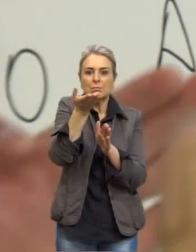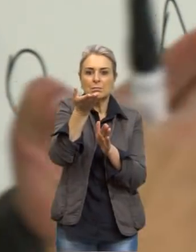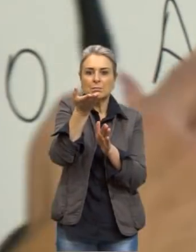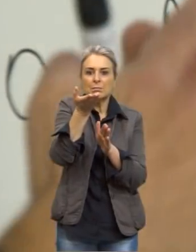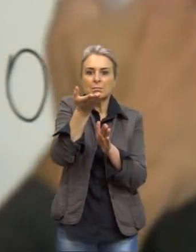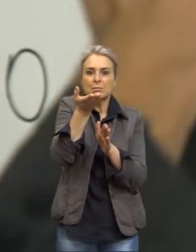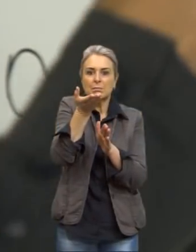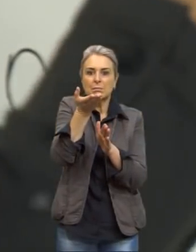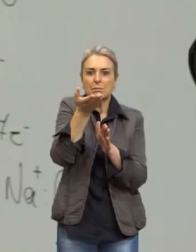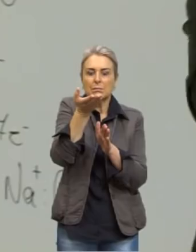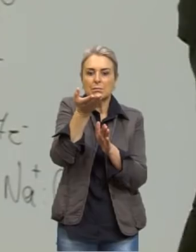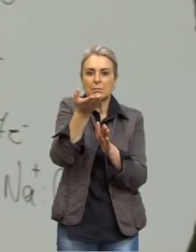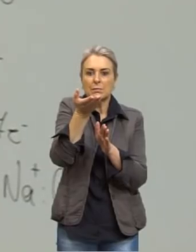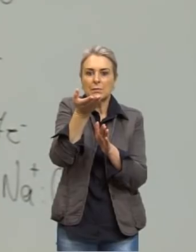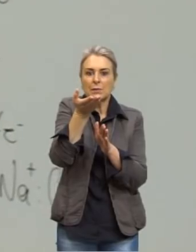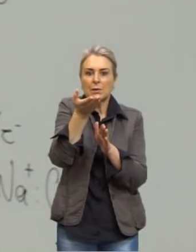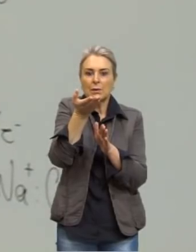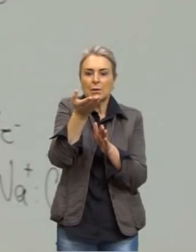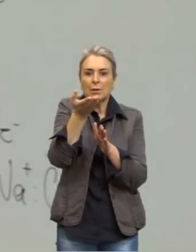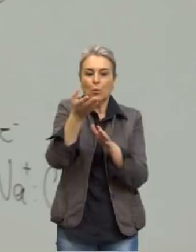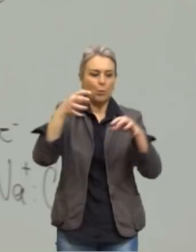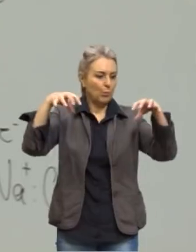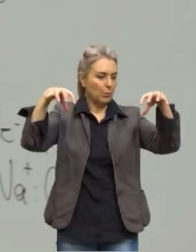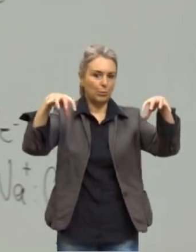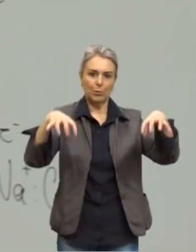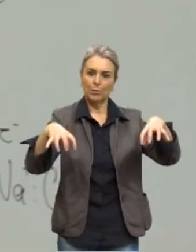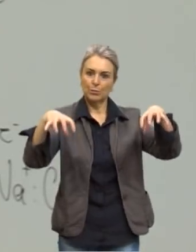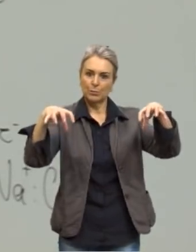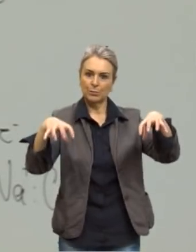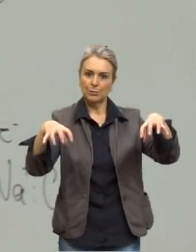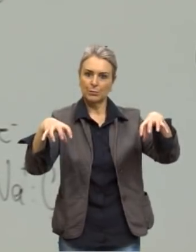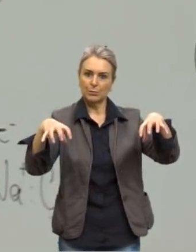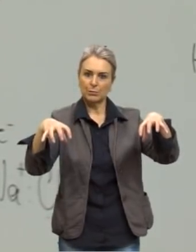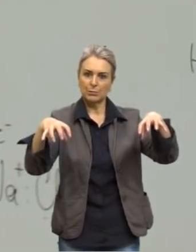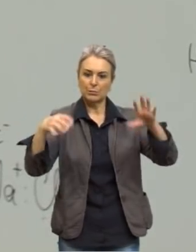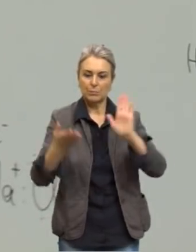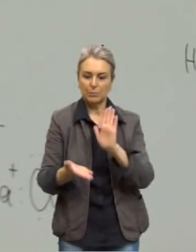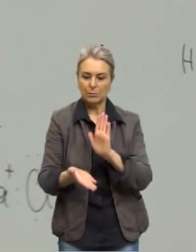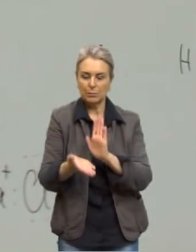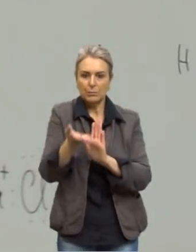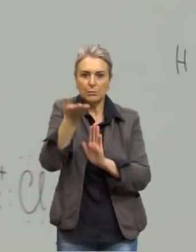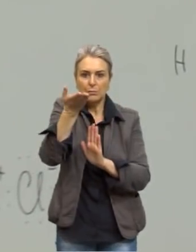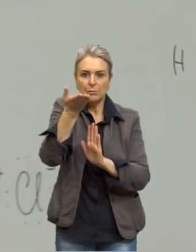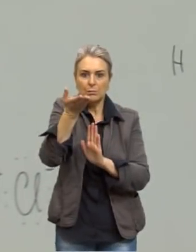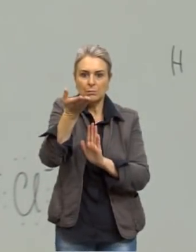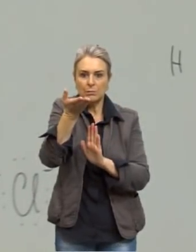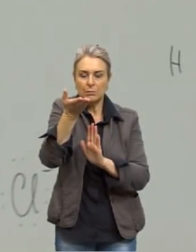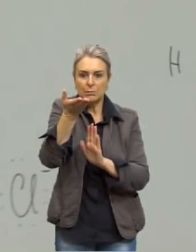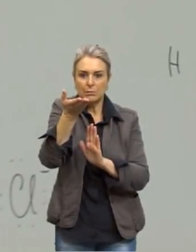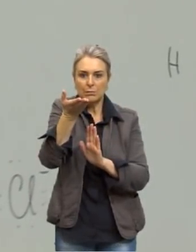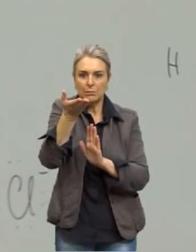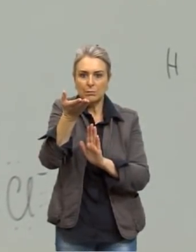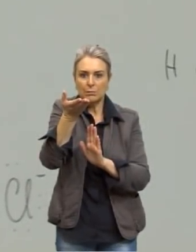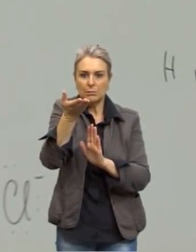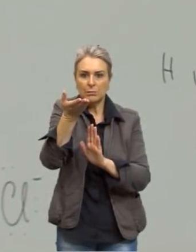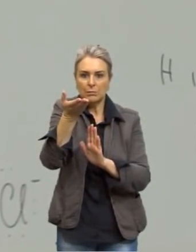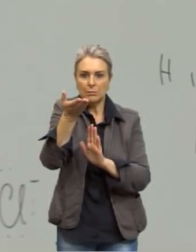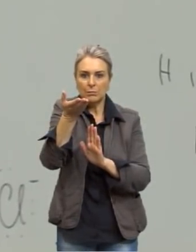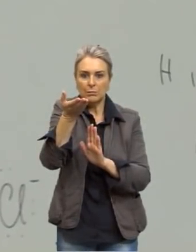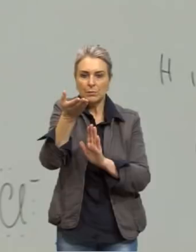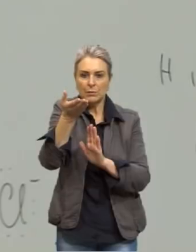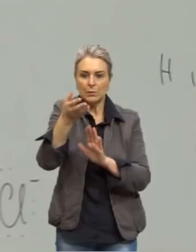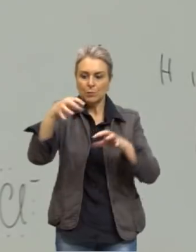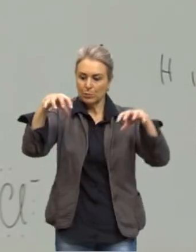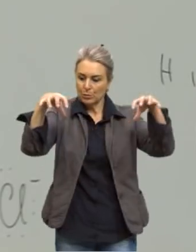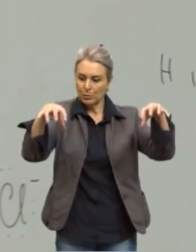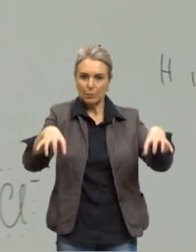de baixo para cima o meu momento dipolar vai ser para cima e eu tenho o momento